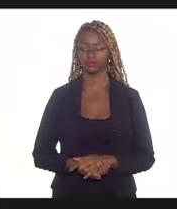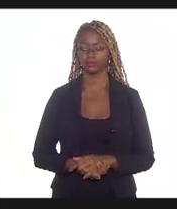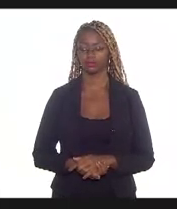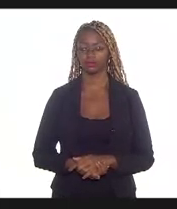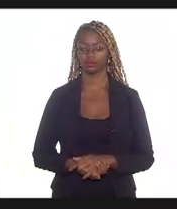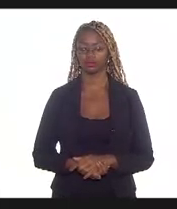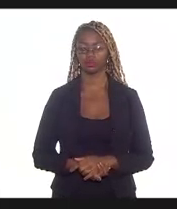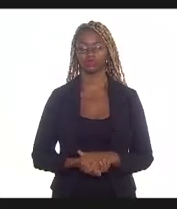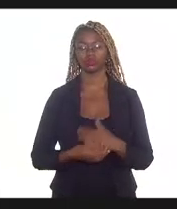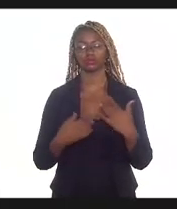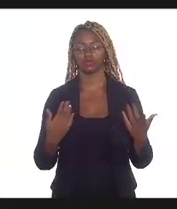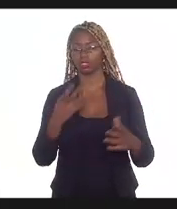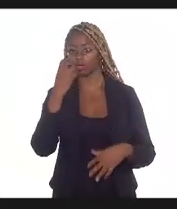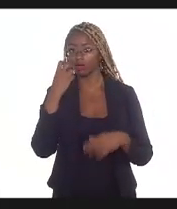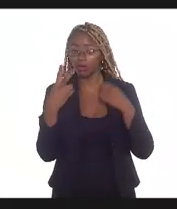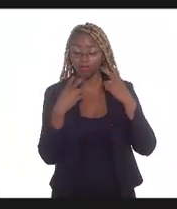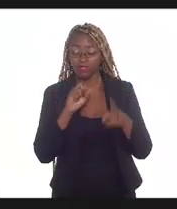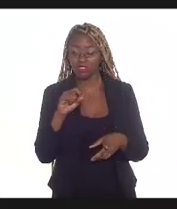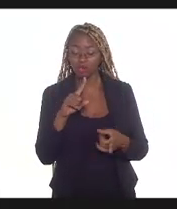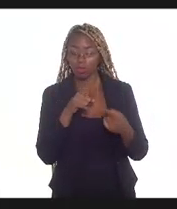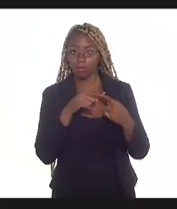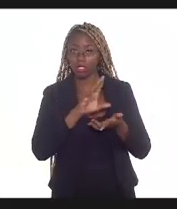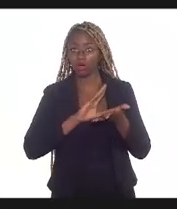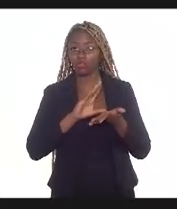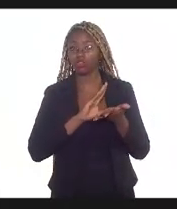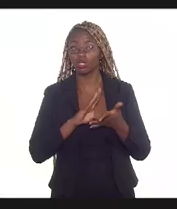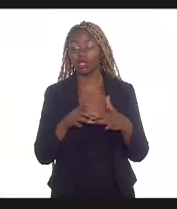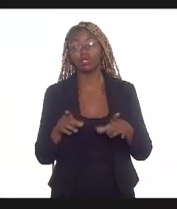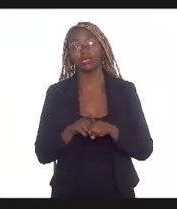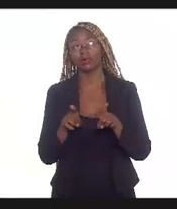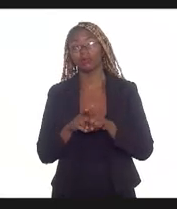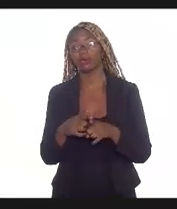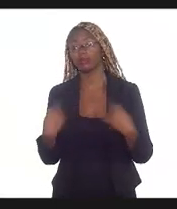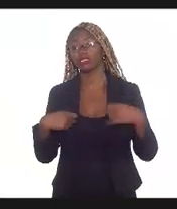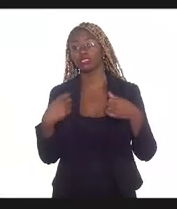O parecer é pela constitucionalidade com emendas, concluindo por substitutivo.